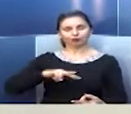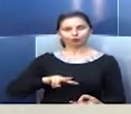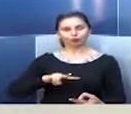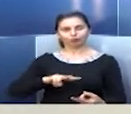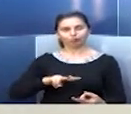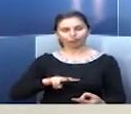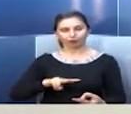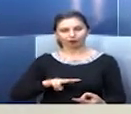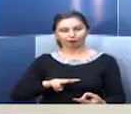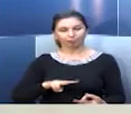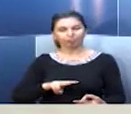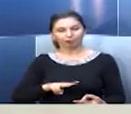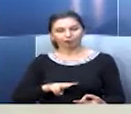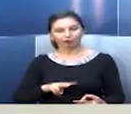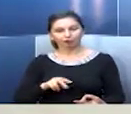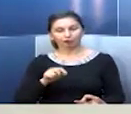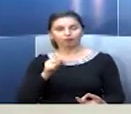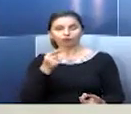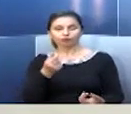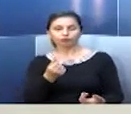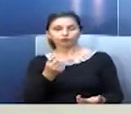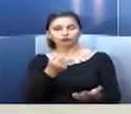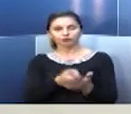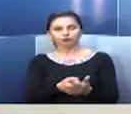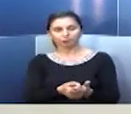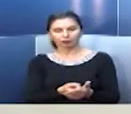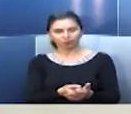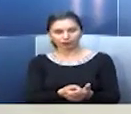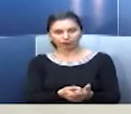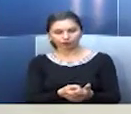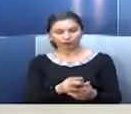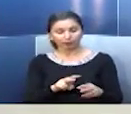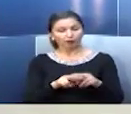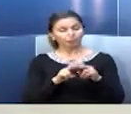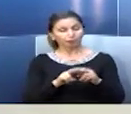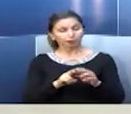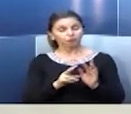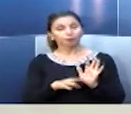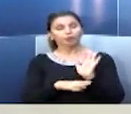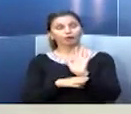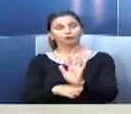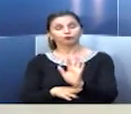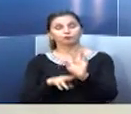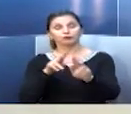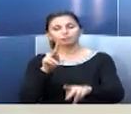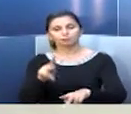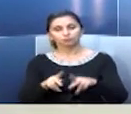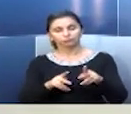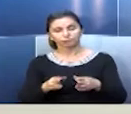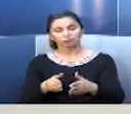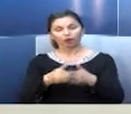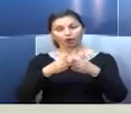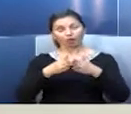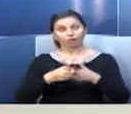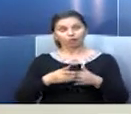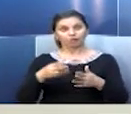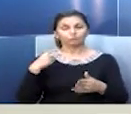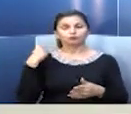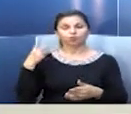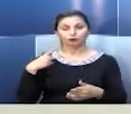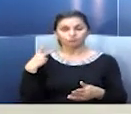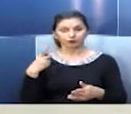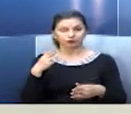Portanto, com o intuito de atender aos anseios da nossa população, solicito aos nobres edis